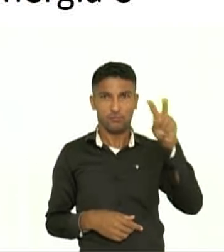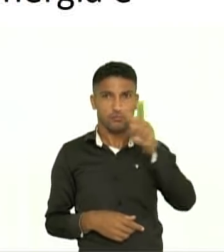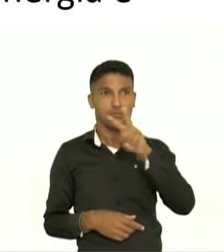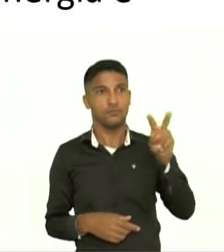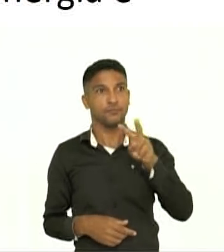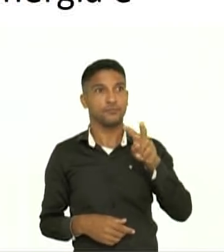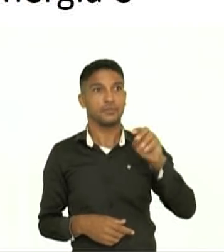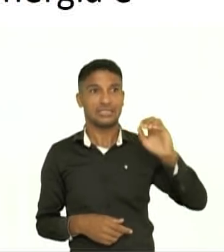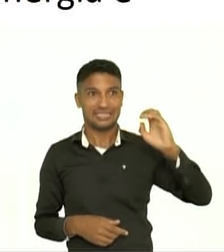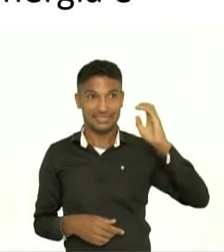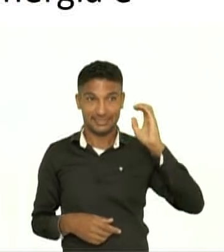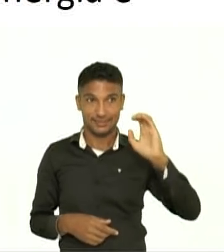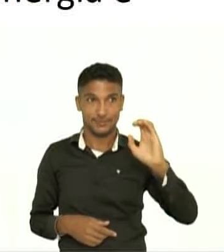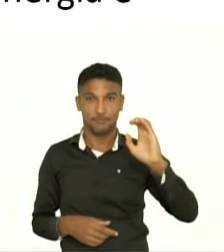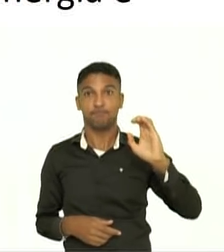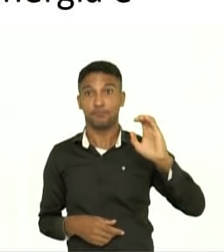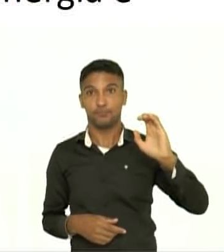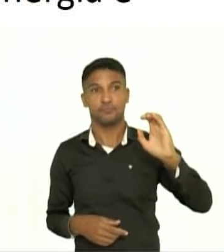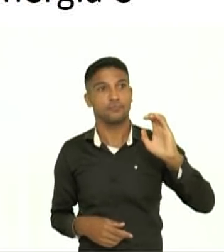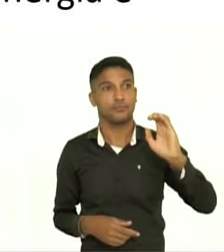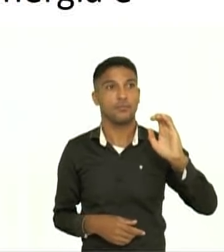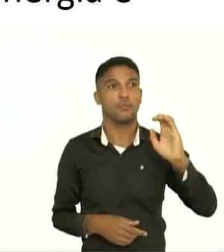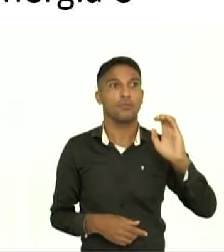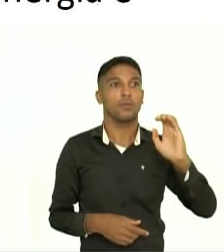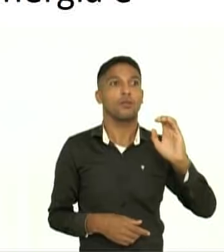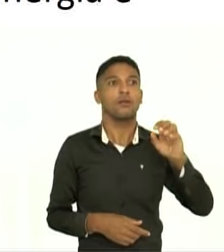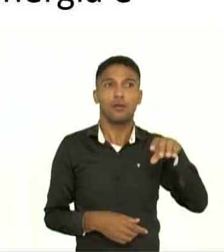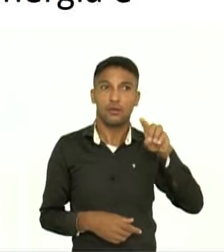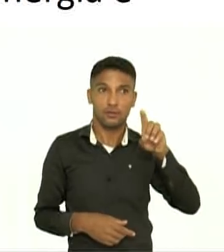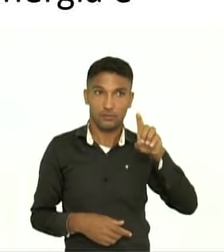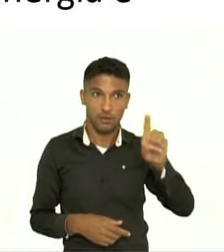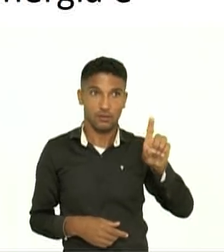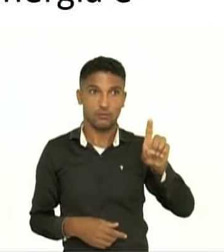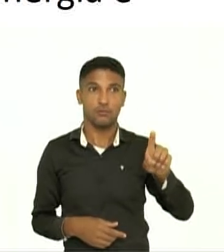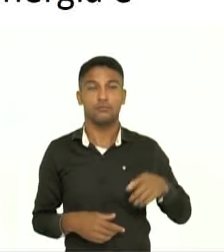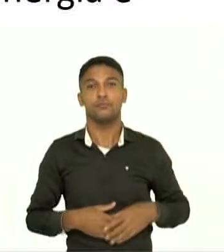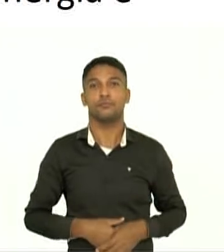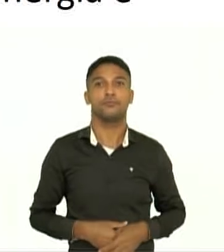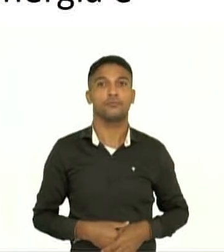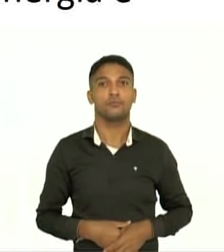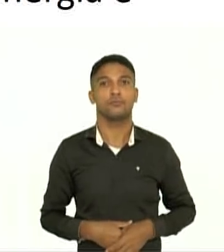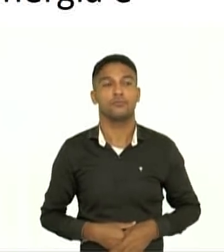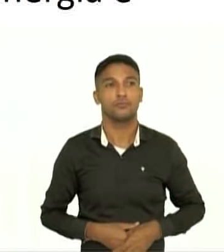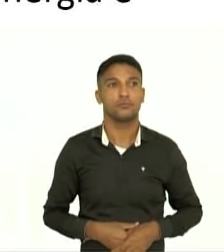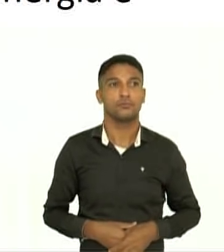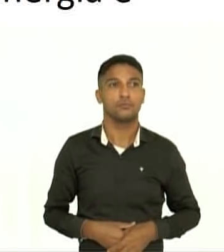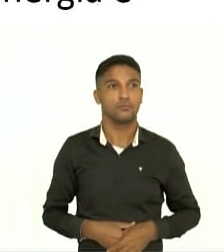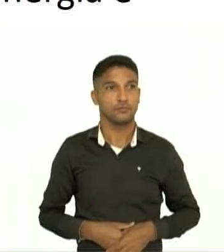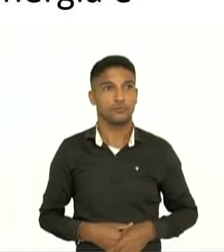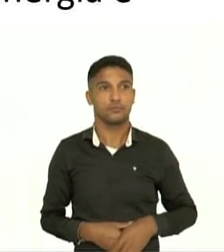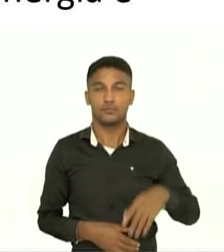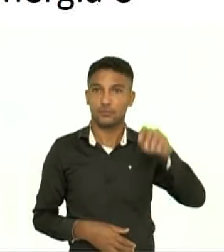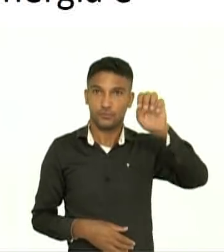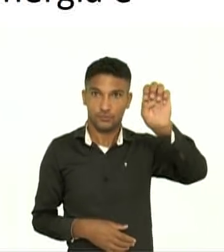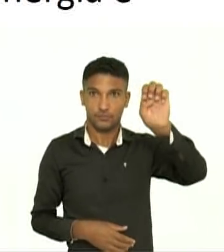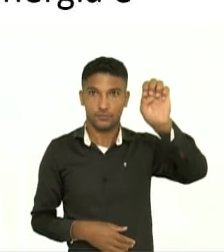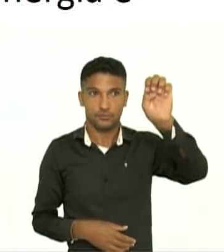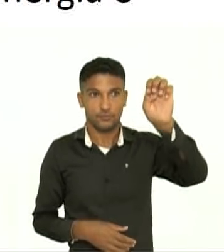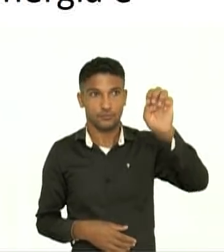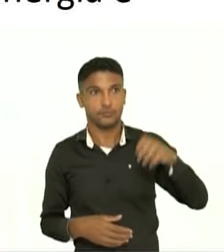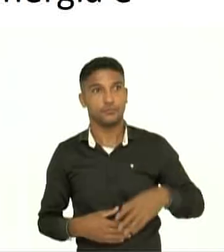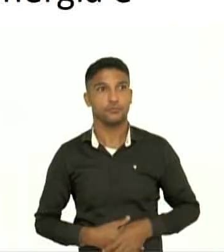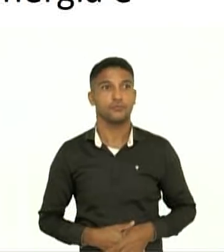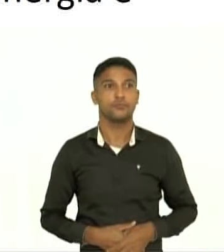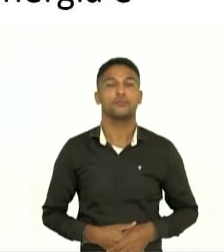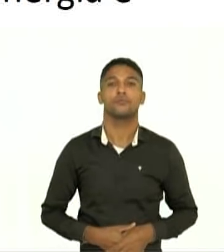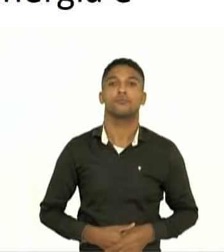força. D, quantidade de movimento, campo magnético, energia e tempo. E alternativa E,